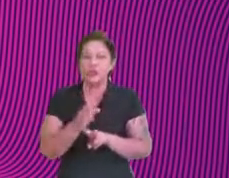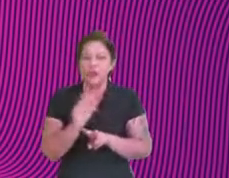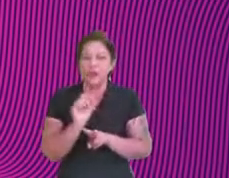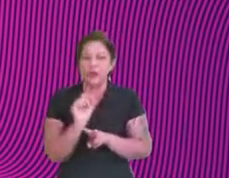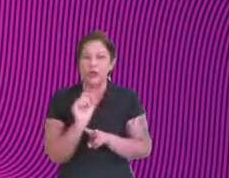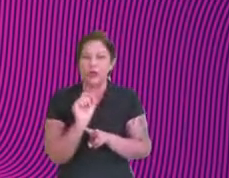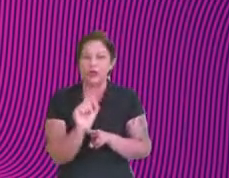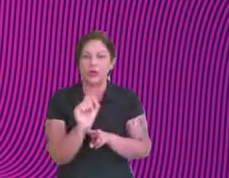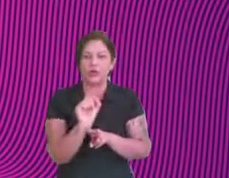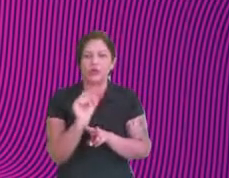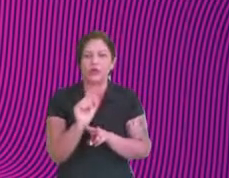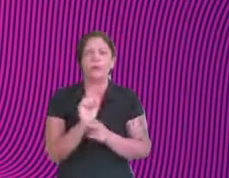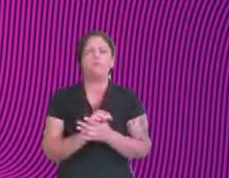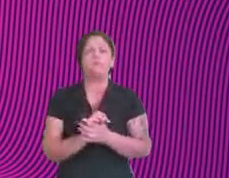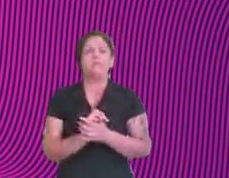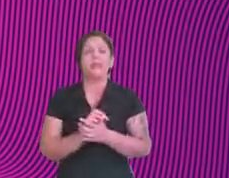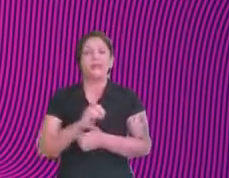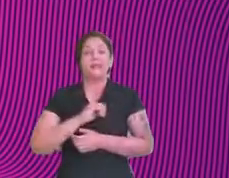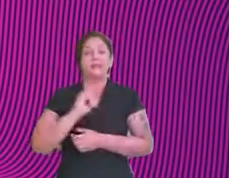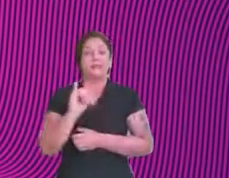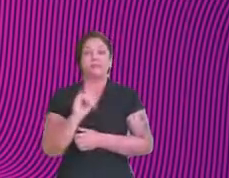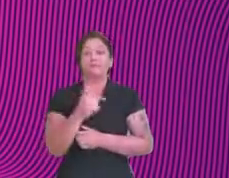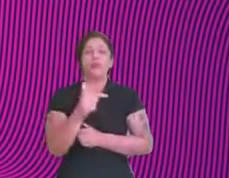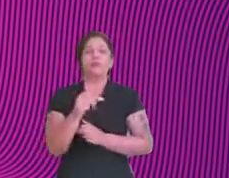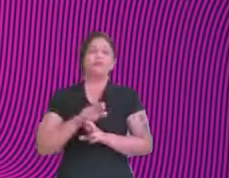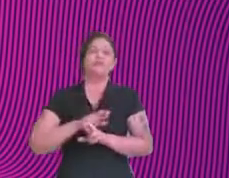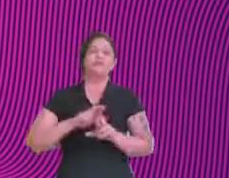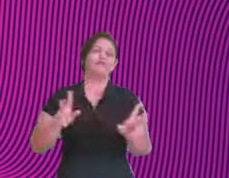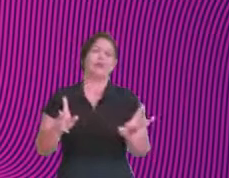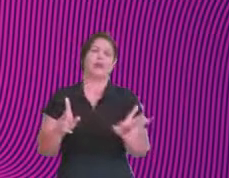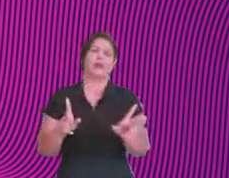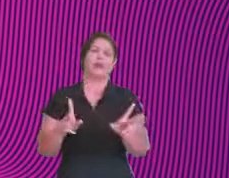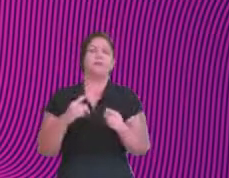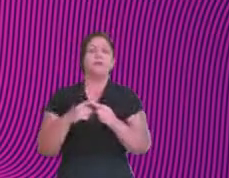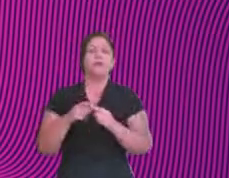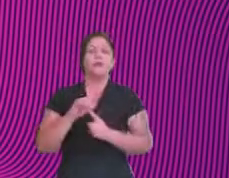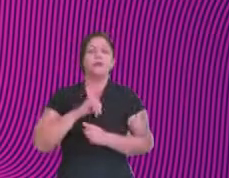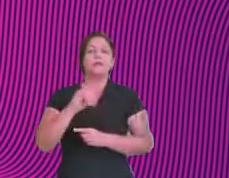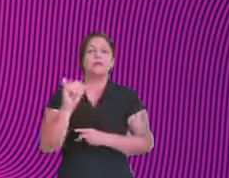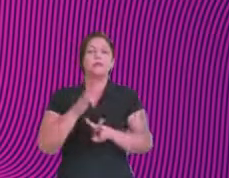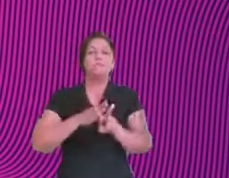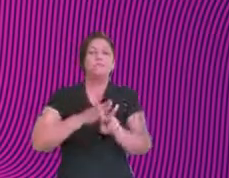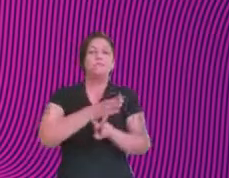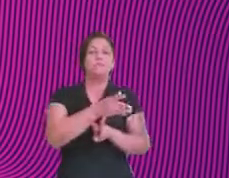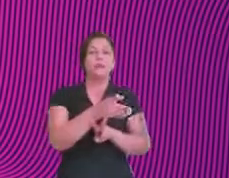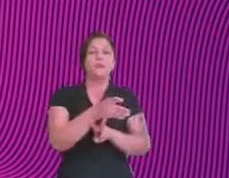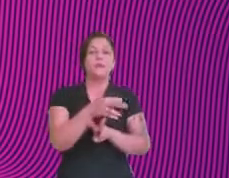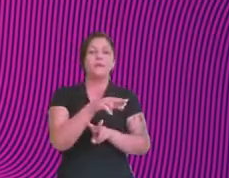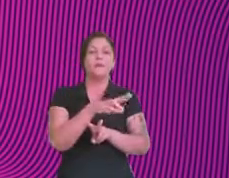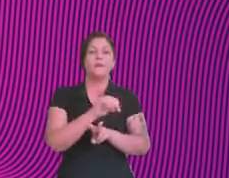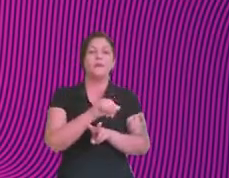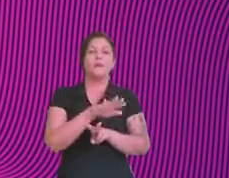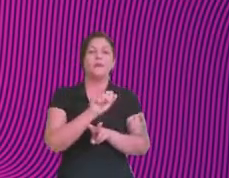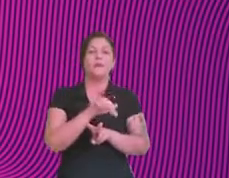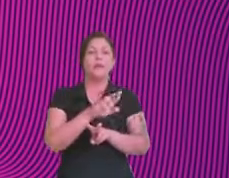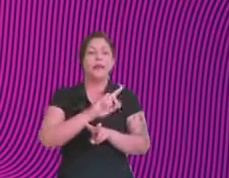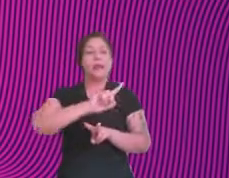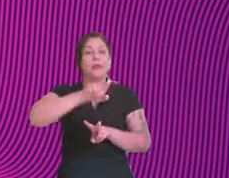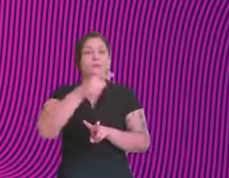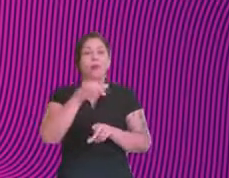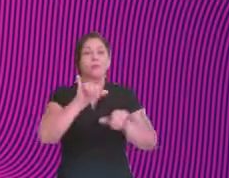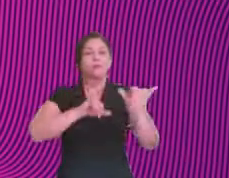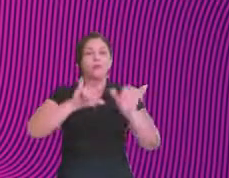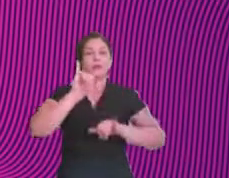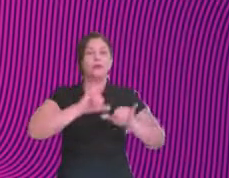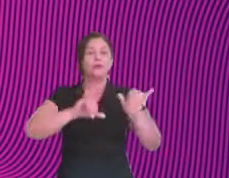que você não teria diferença em relação à citorredução primária, seguida de quimioterapia versus neoadjuvância, e